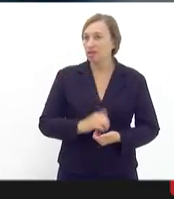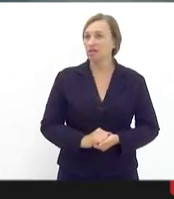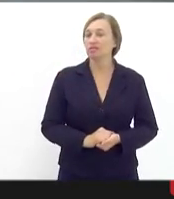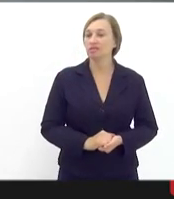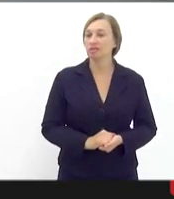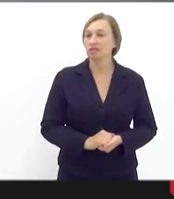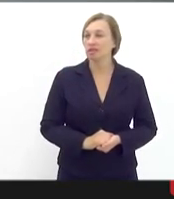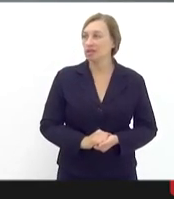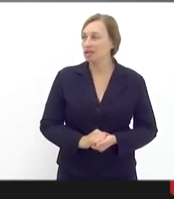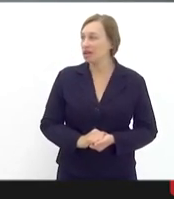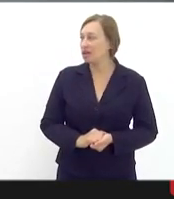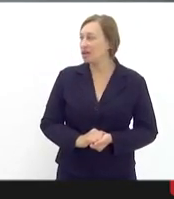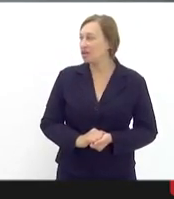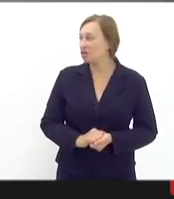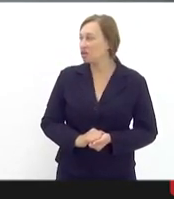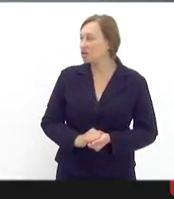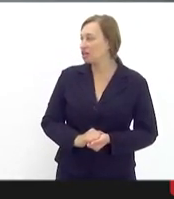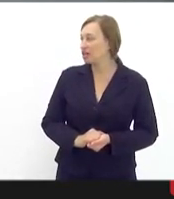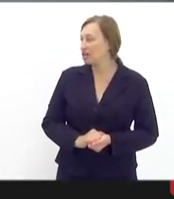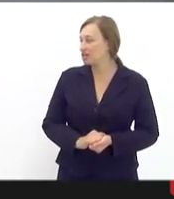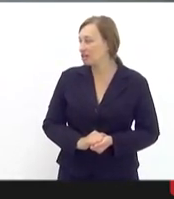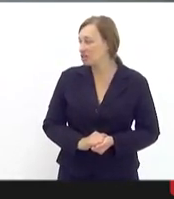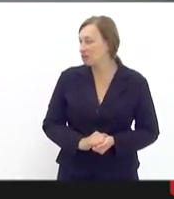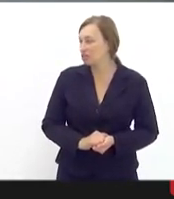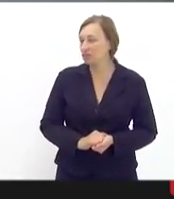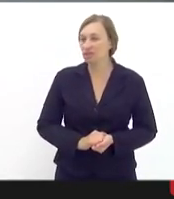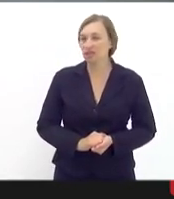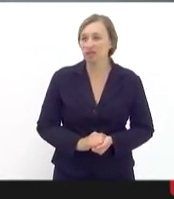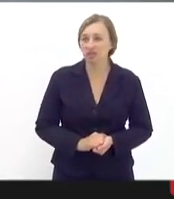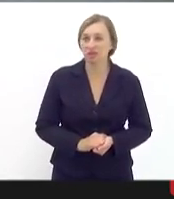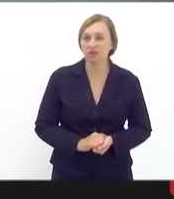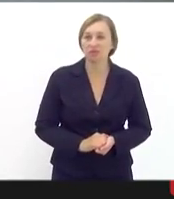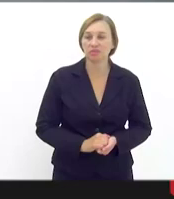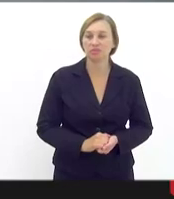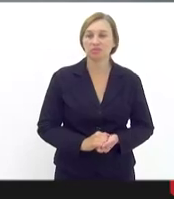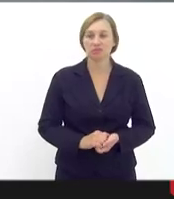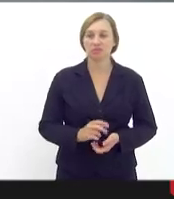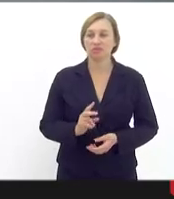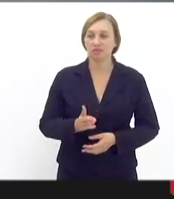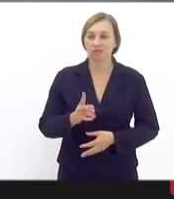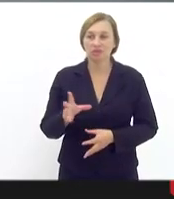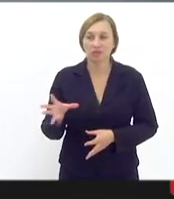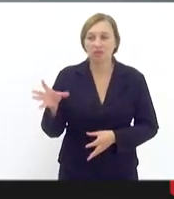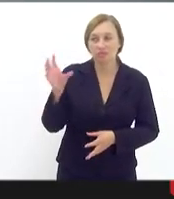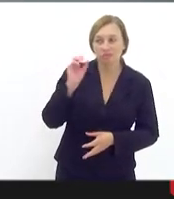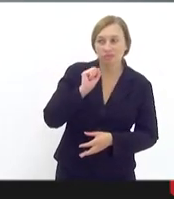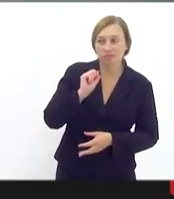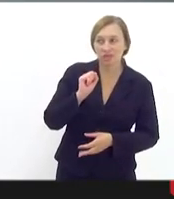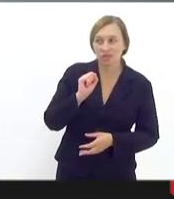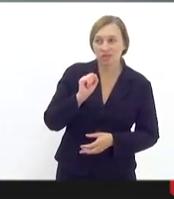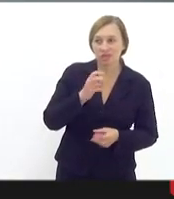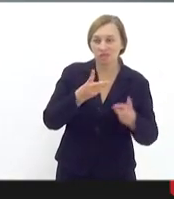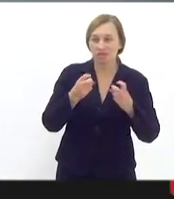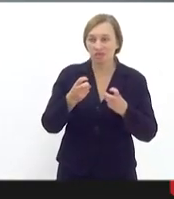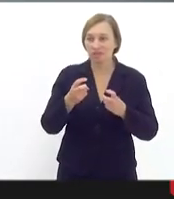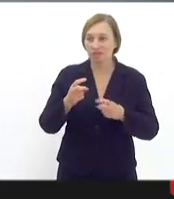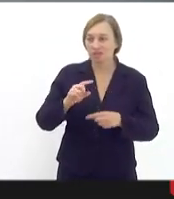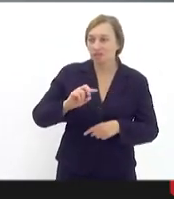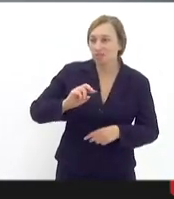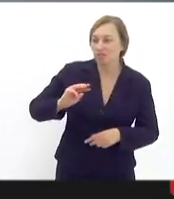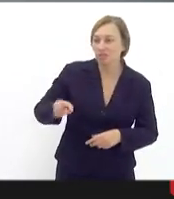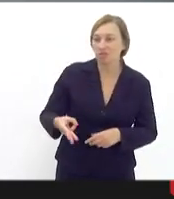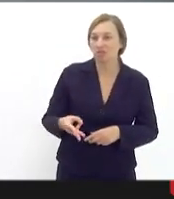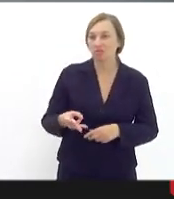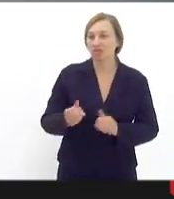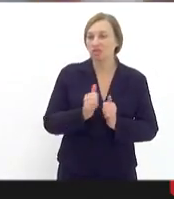Beleza, Felipe Neto. Que bom te ouvir aqui, né? Uma pessoa... Antes te ouvindo, a gente percebe por que você tem tantos milhões de seguidores